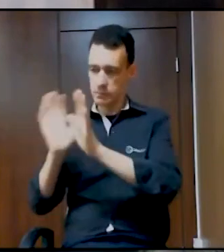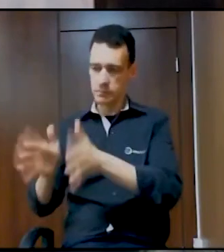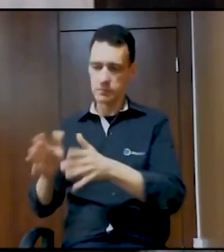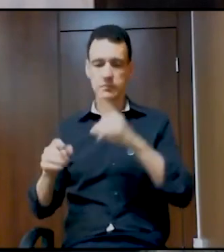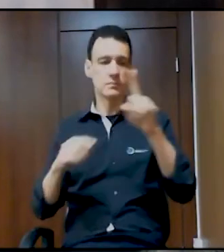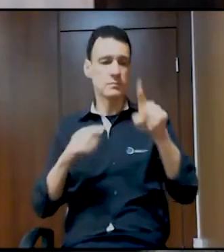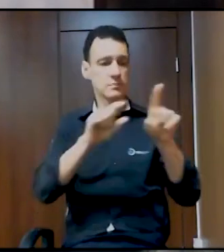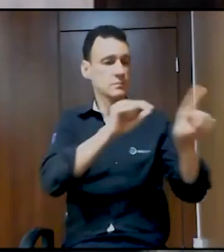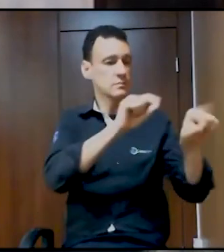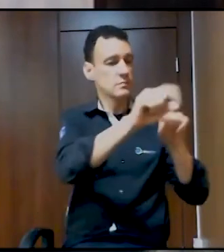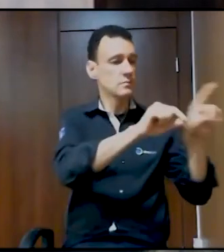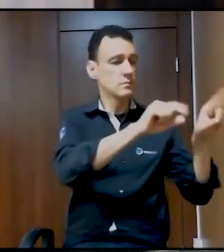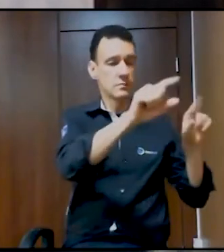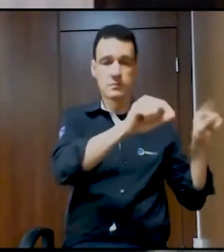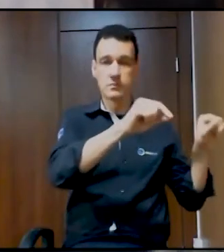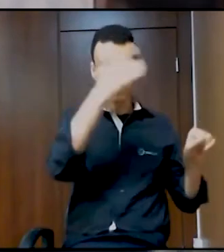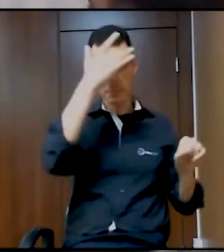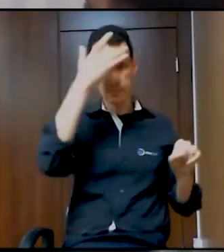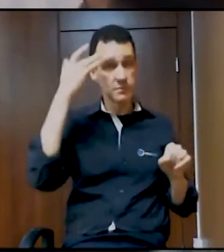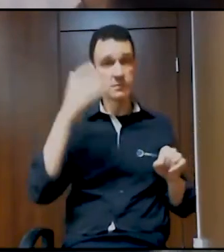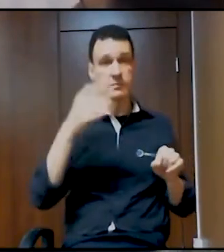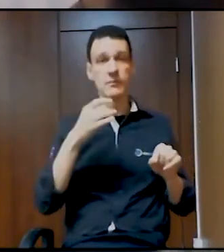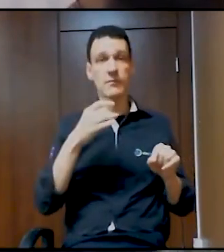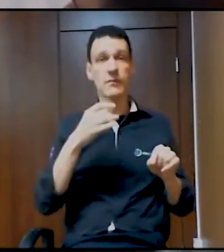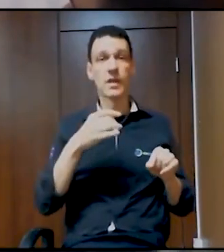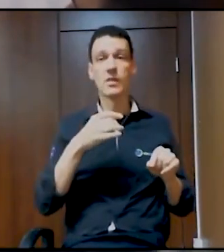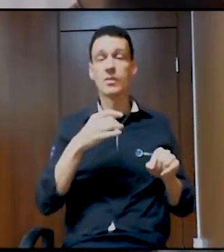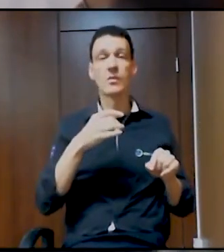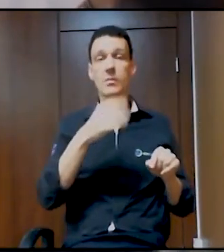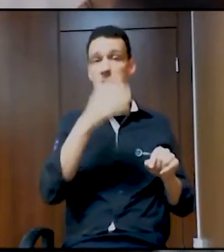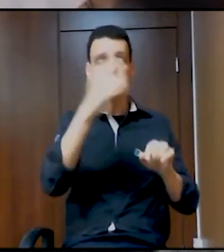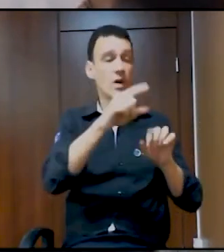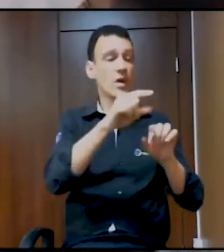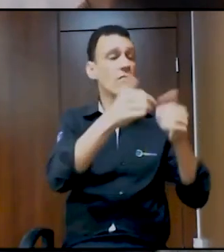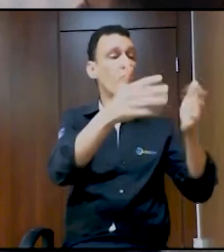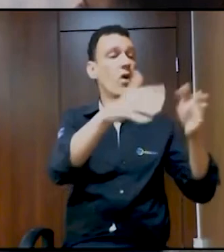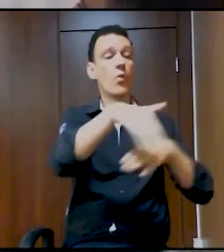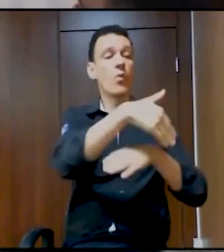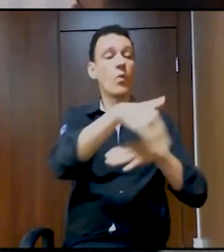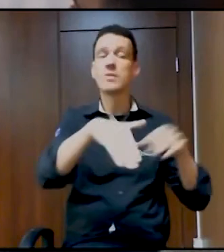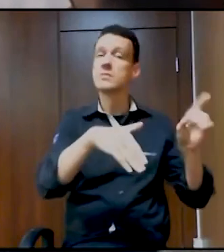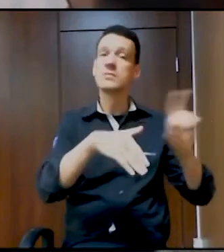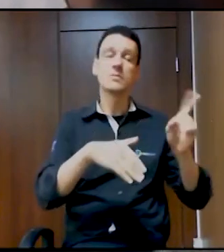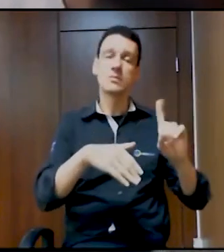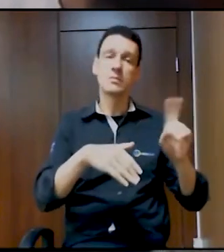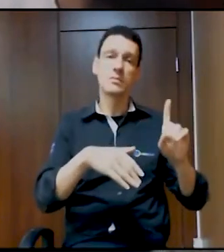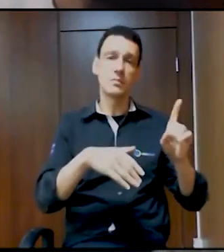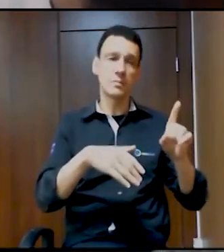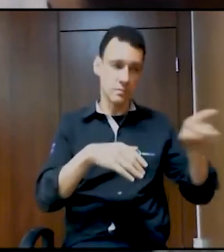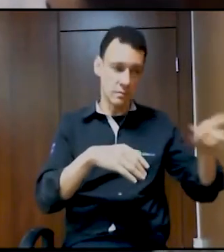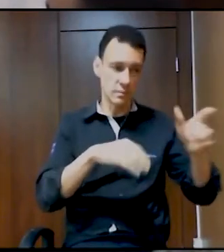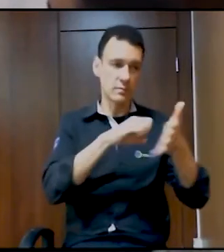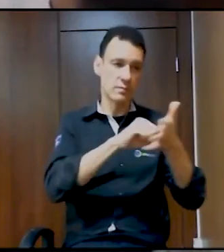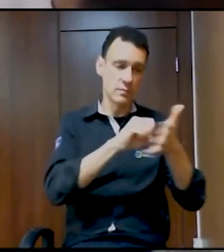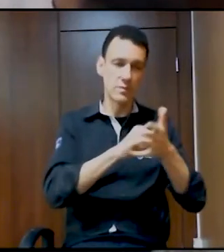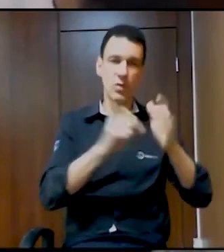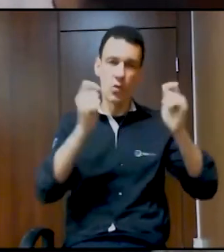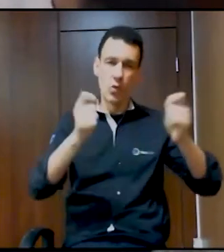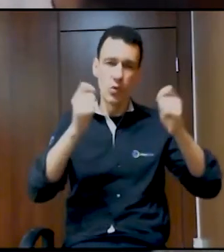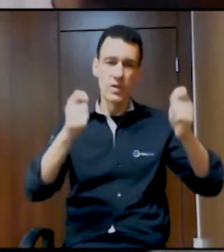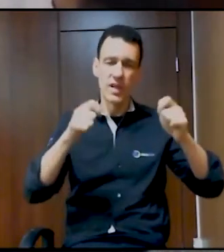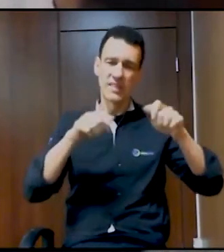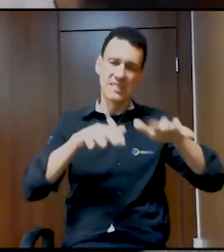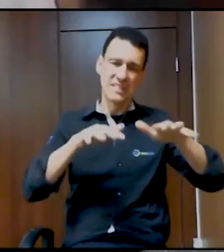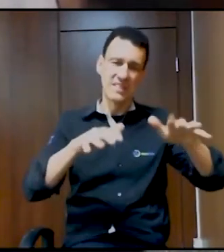pessoas. Não a pessoa que está em situação de rua, que está lá e que participou e que fez a luta e que